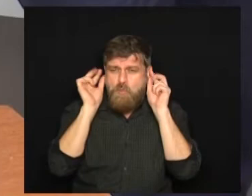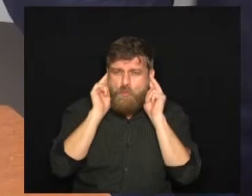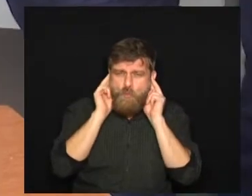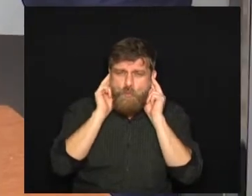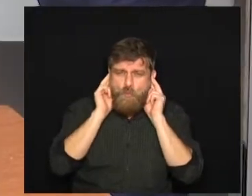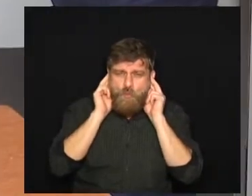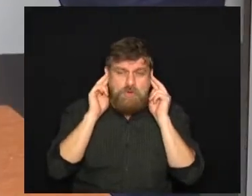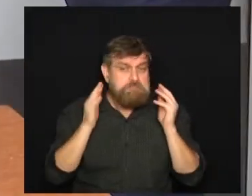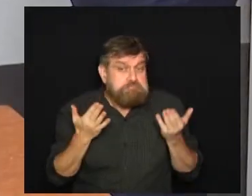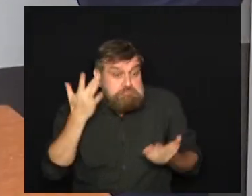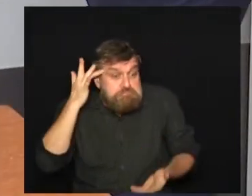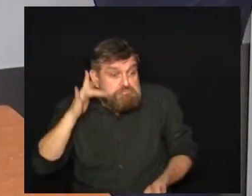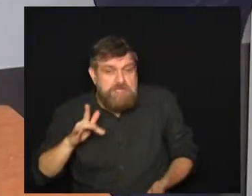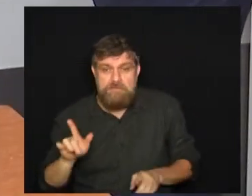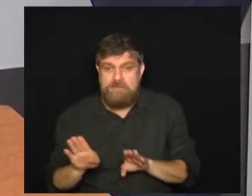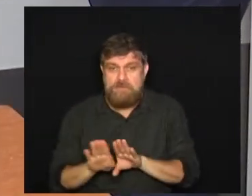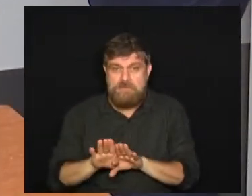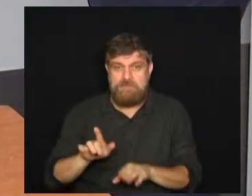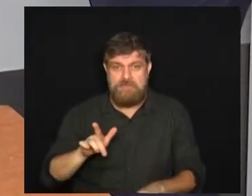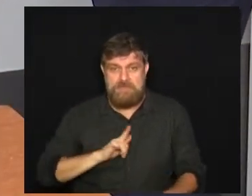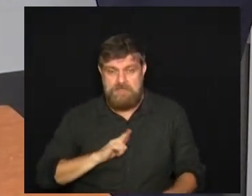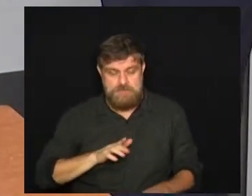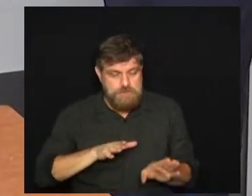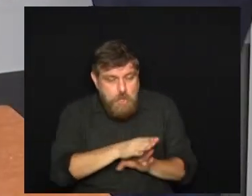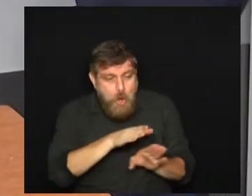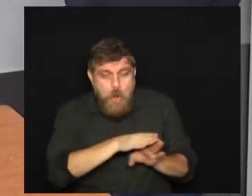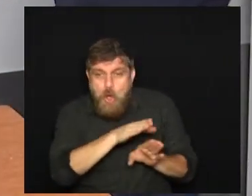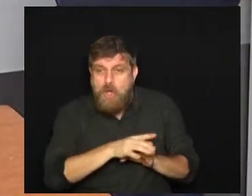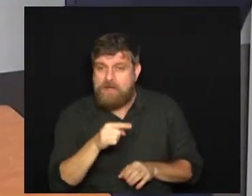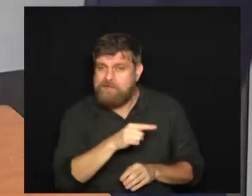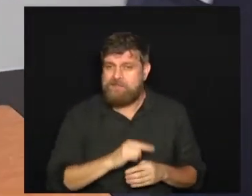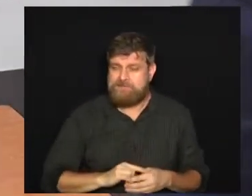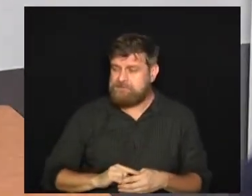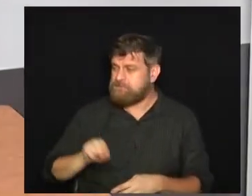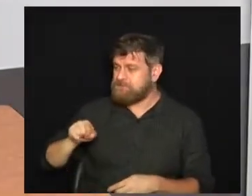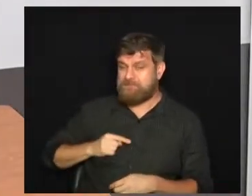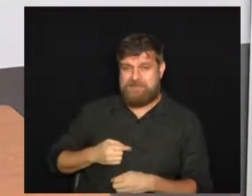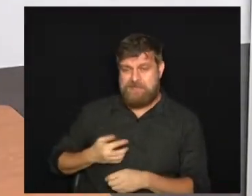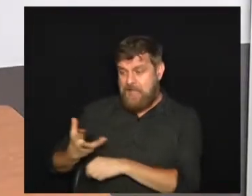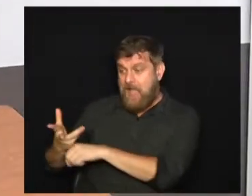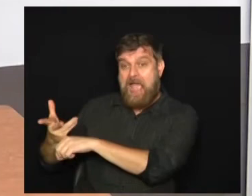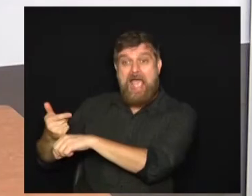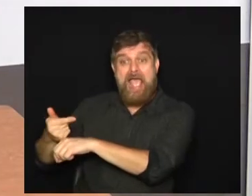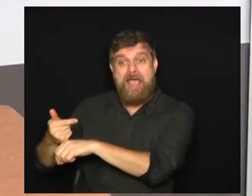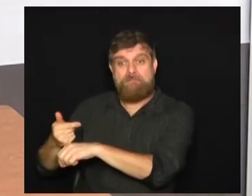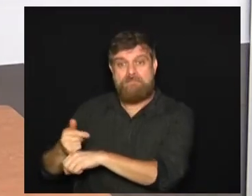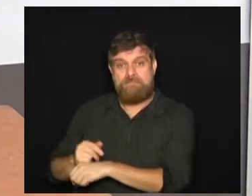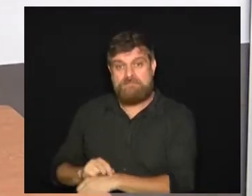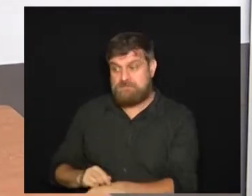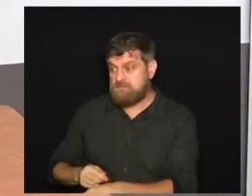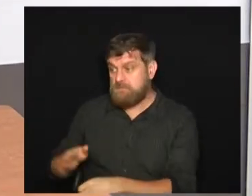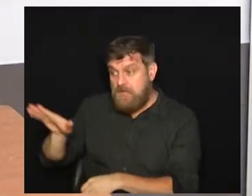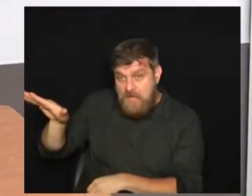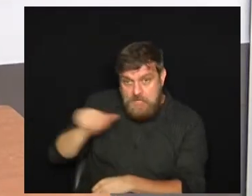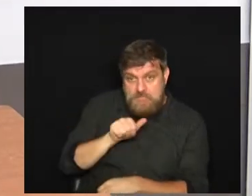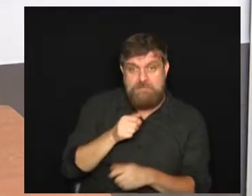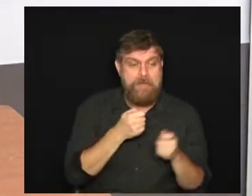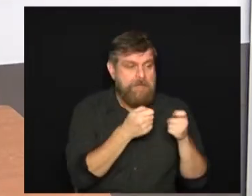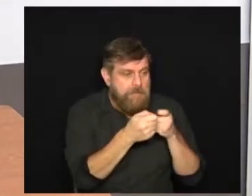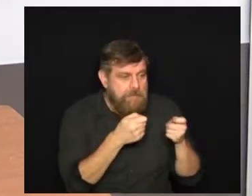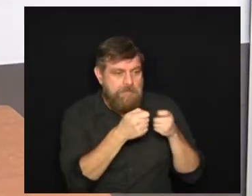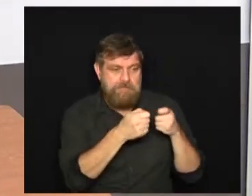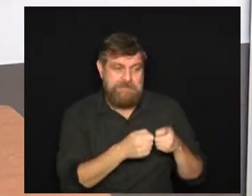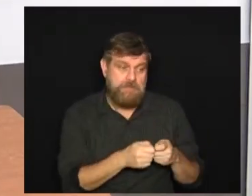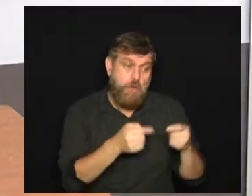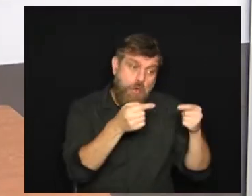surdo completamente. Então a gente orienta para olhar para as qualificações e para chamar. E depois ver se